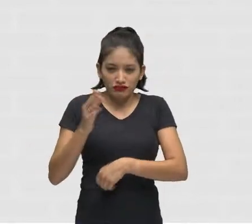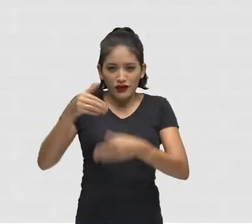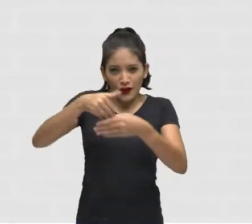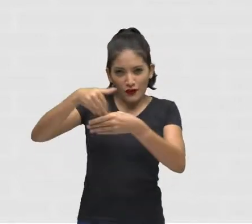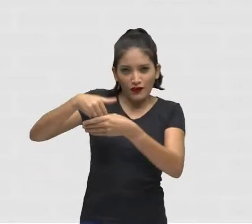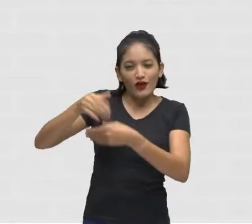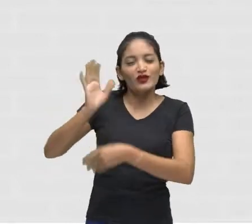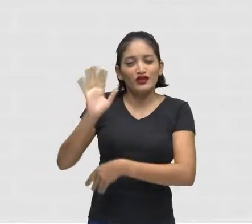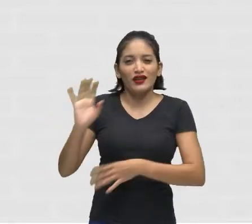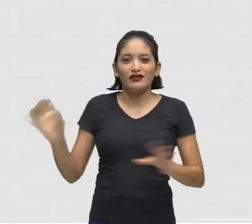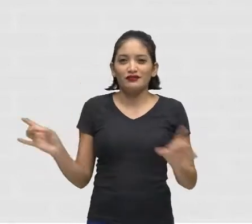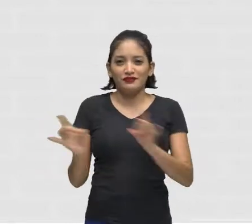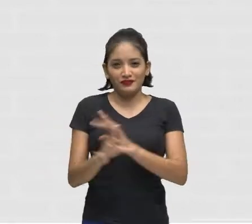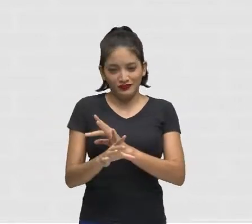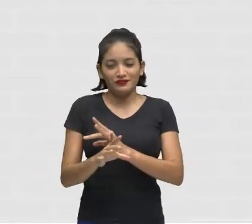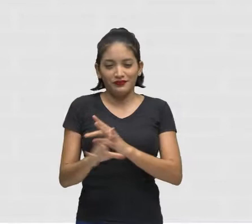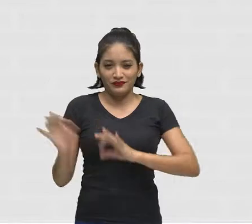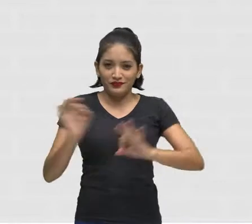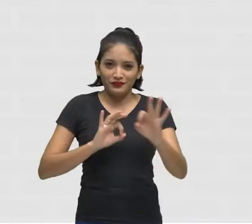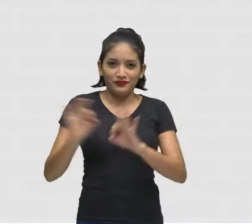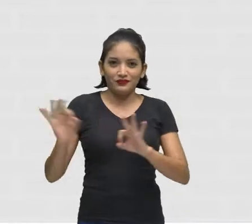estar preparados.